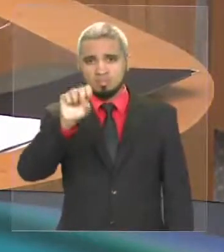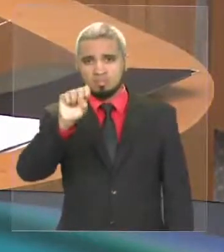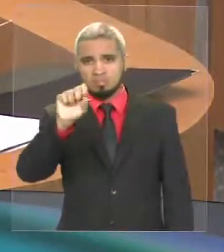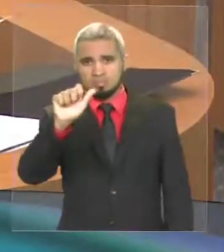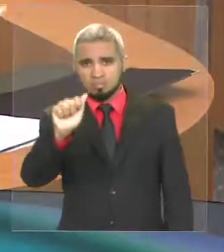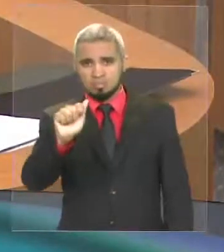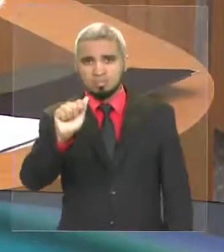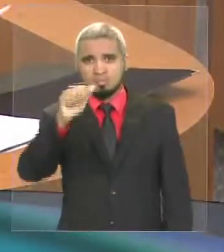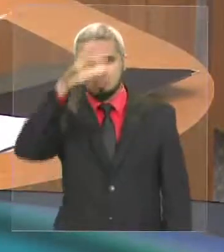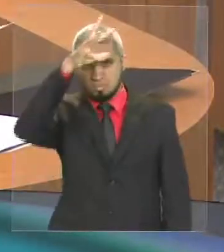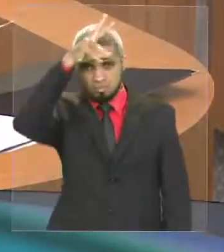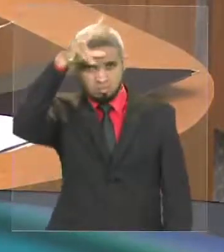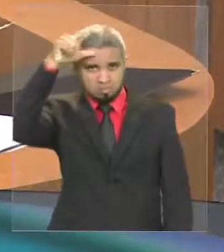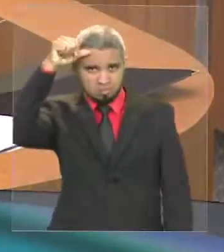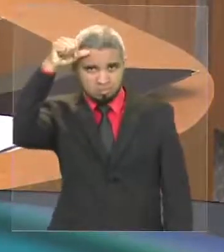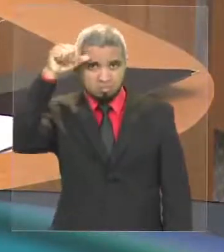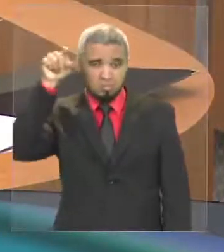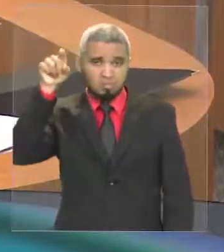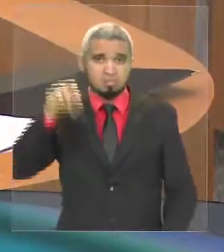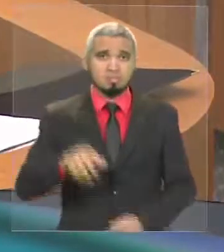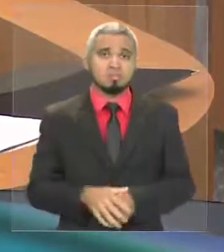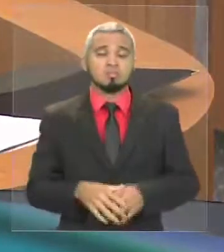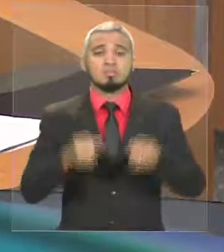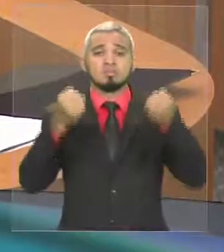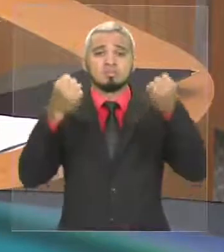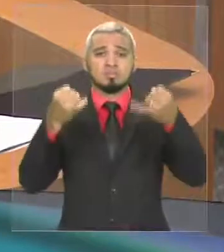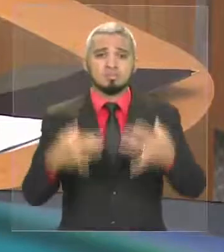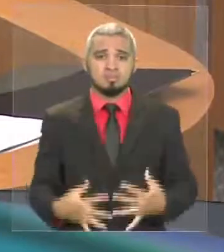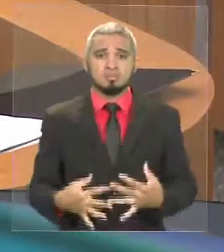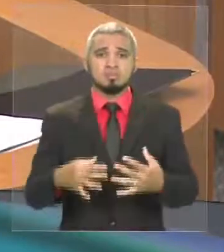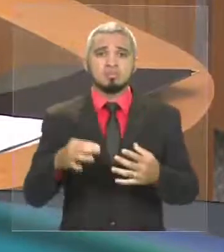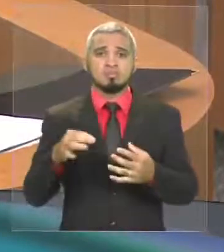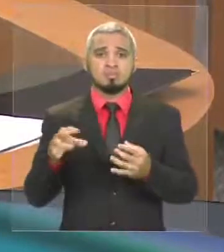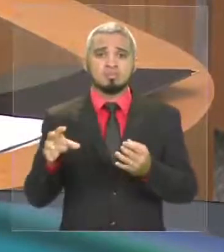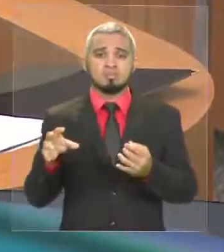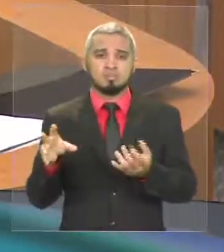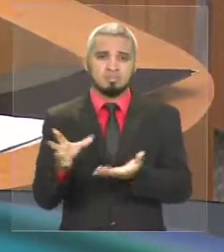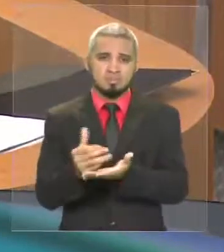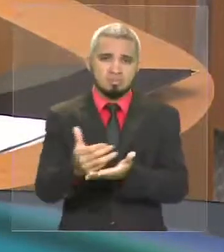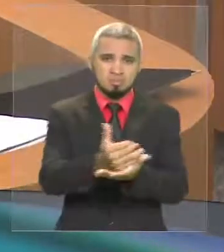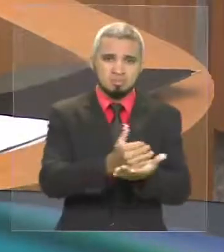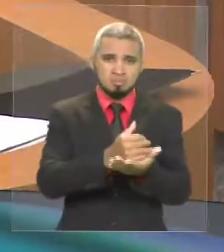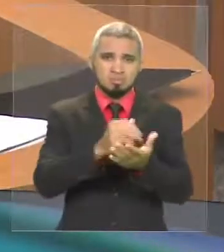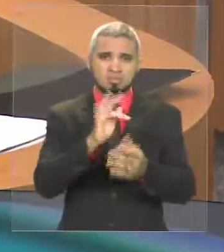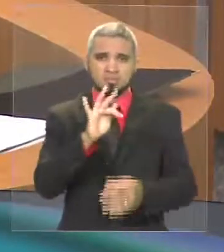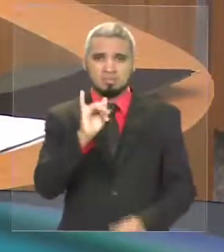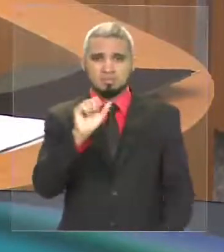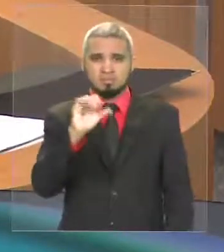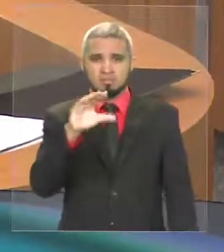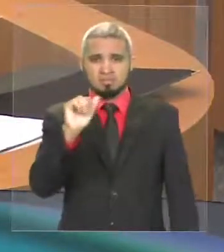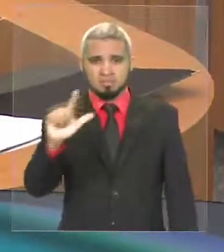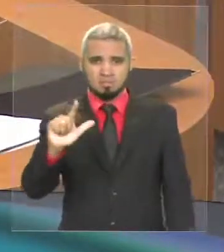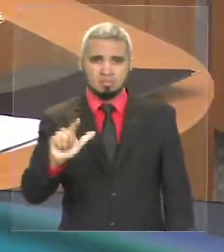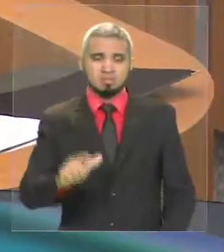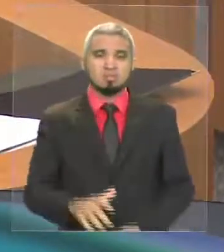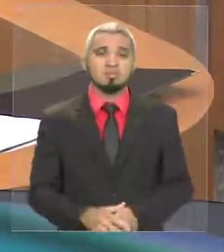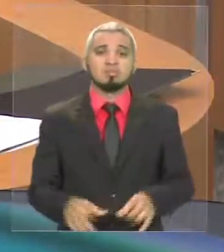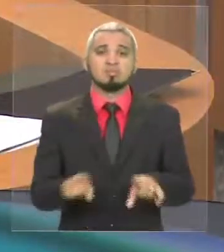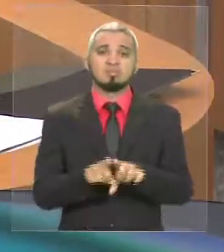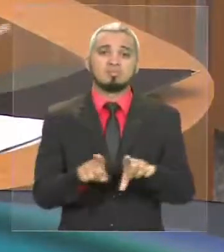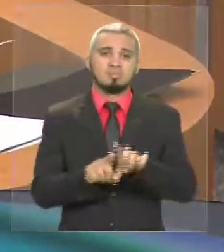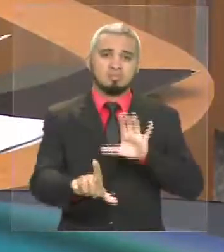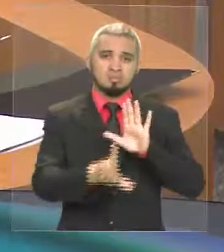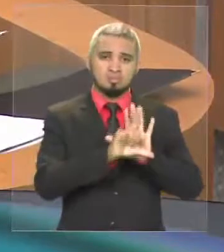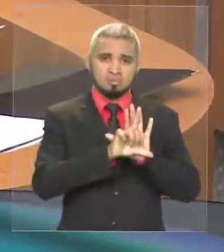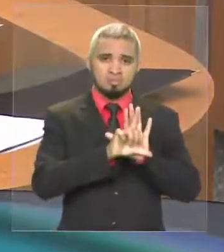taxa de controle de incentivos fiscais em favor da SUFRAMA. Temos outras palestras também agendadas, aguardando a confirmação, como a Lei Geral de